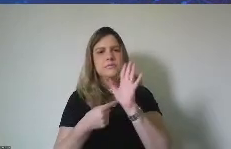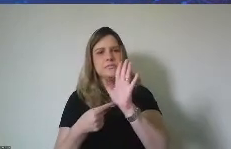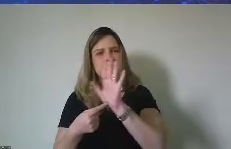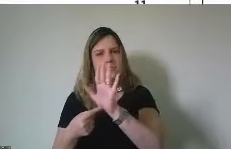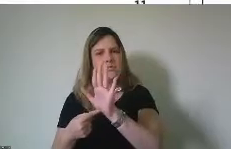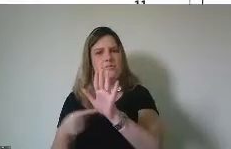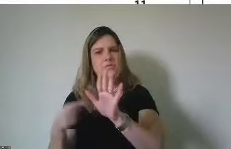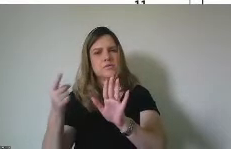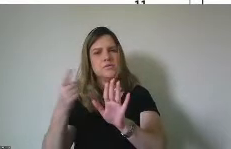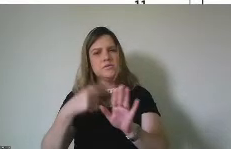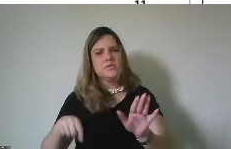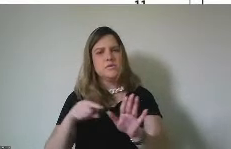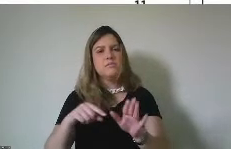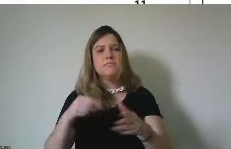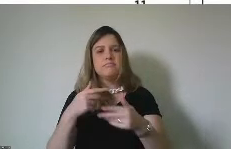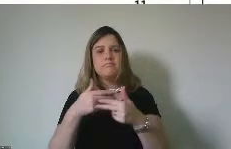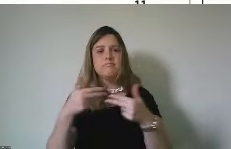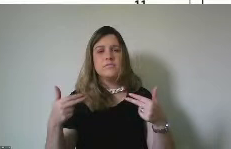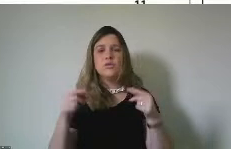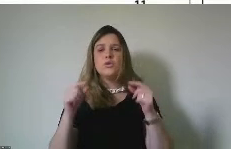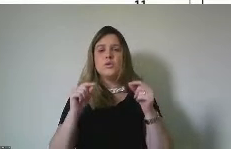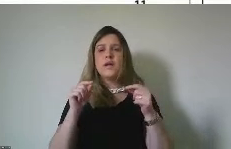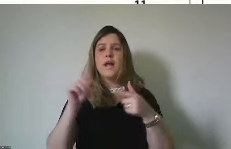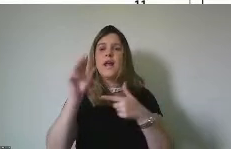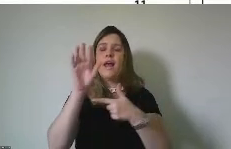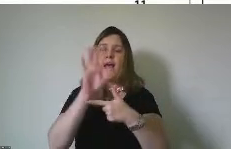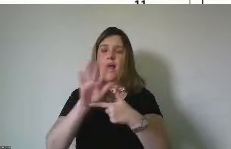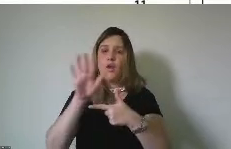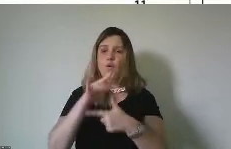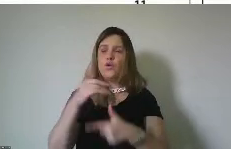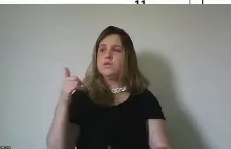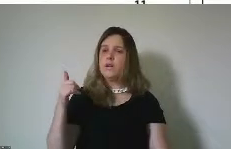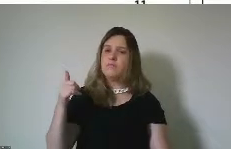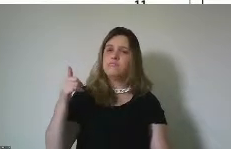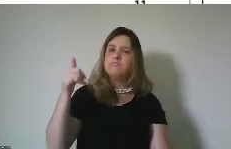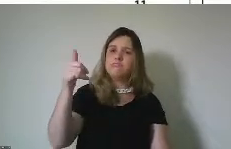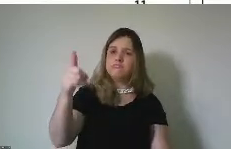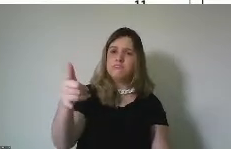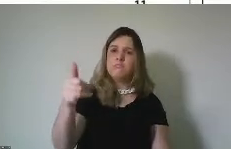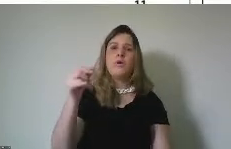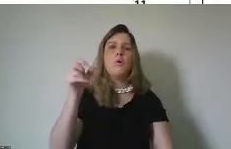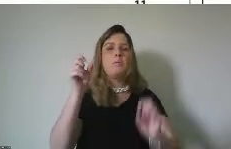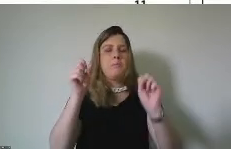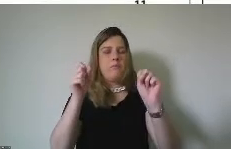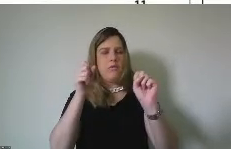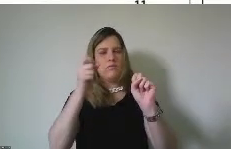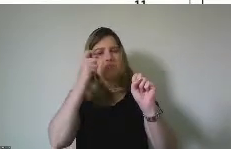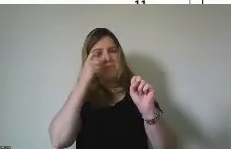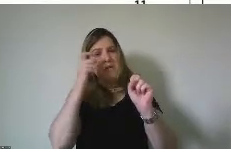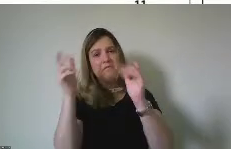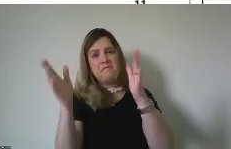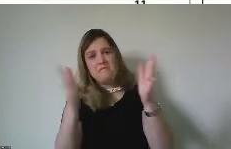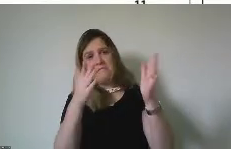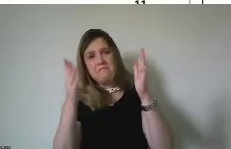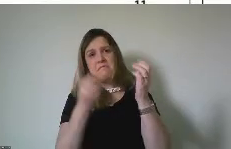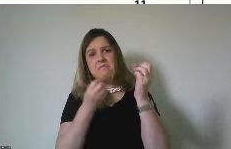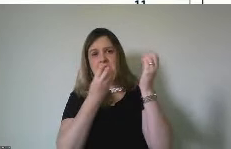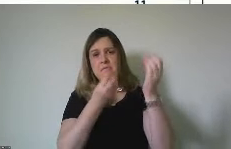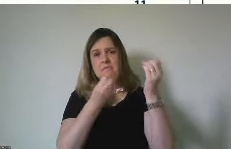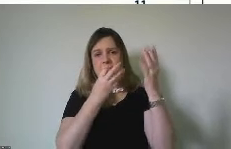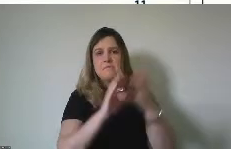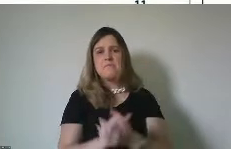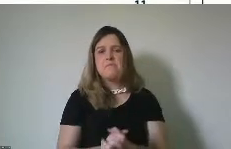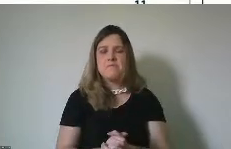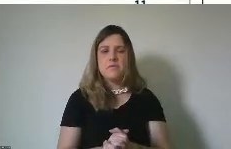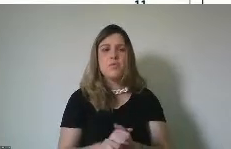seu energyport com esse QR Code Vocês conseguem fazer o download do relatório de forma gratuita agora o que que é